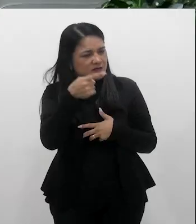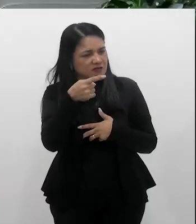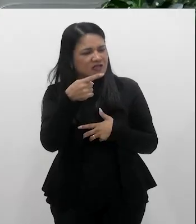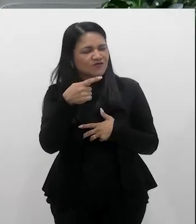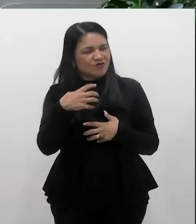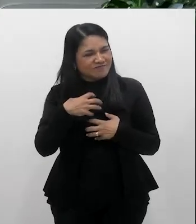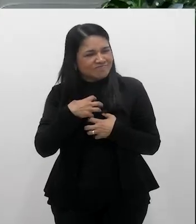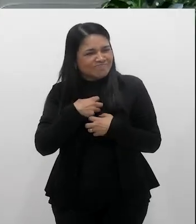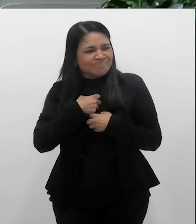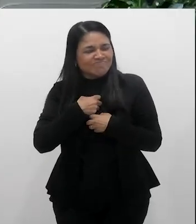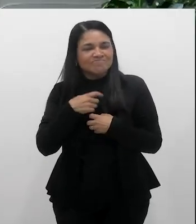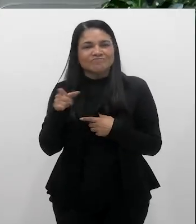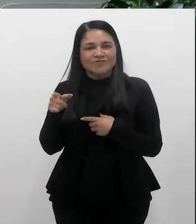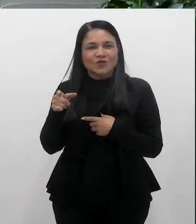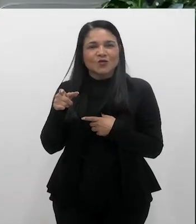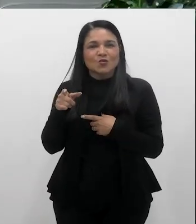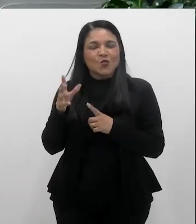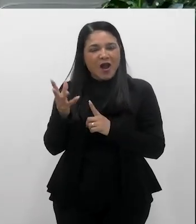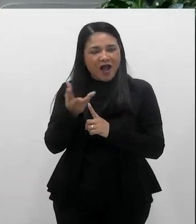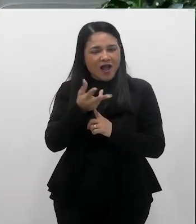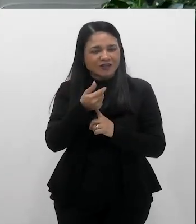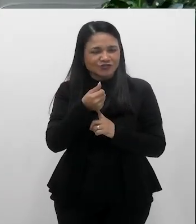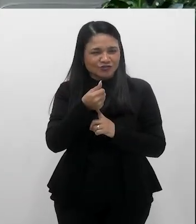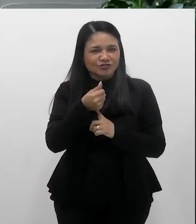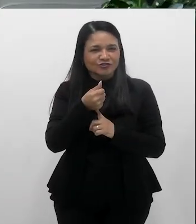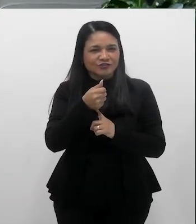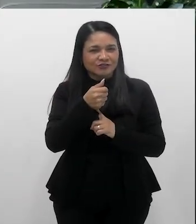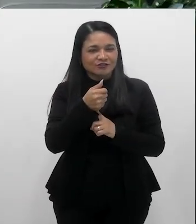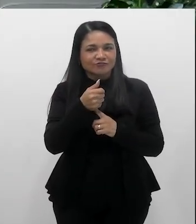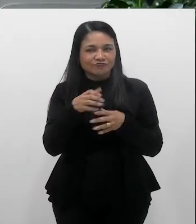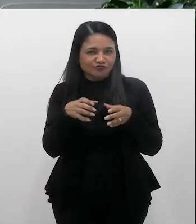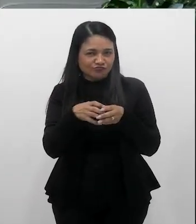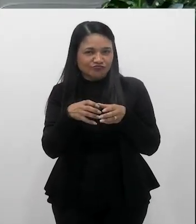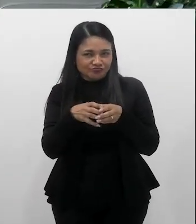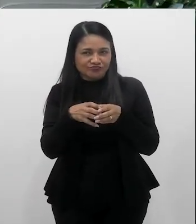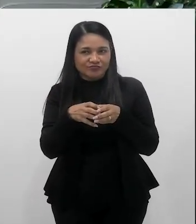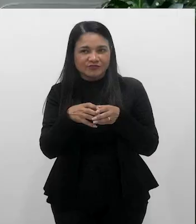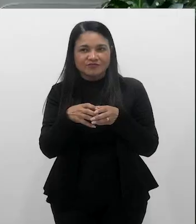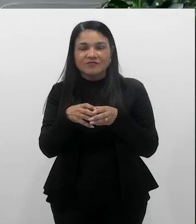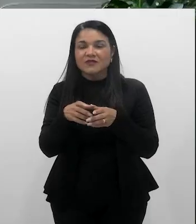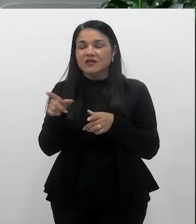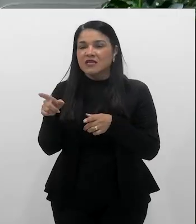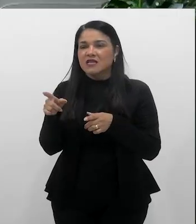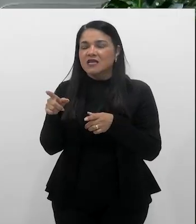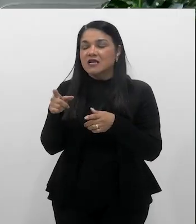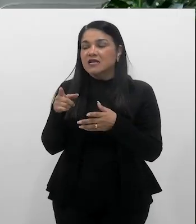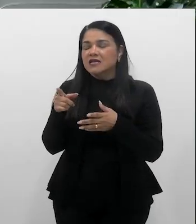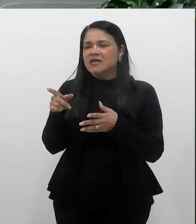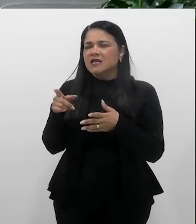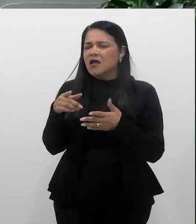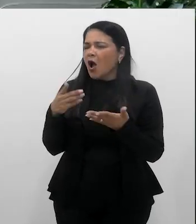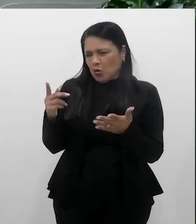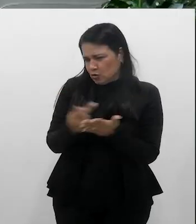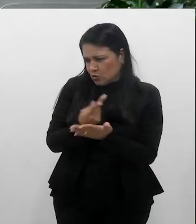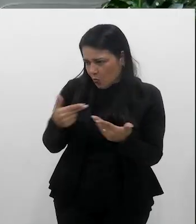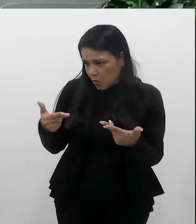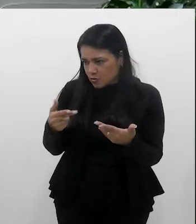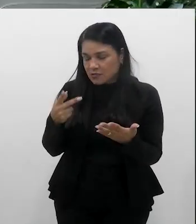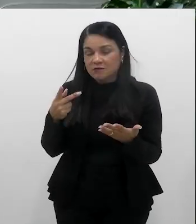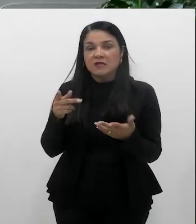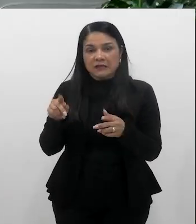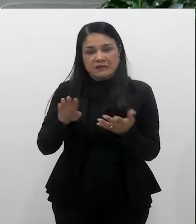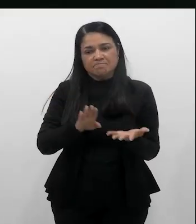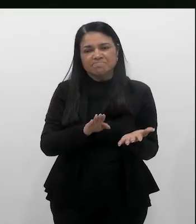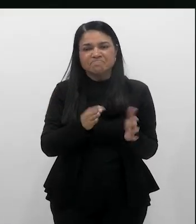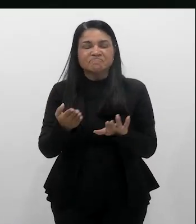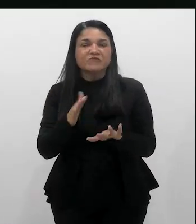classe artística, com o público? Ficou ressentido. Porque não o reconhecia, talvez. A bebida era uma fuga? Ele perdeu uma filha, a